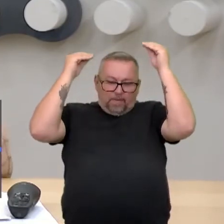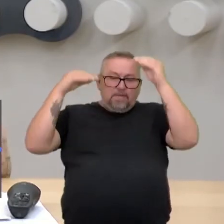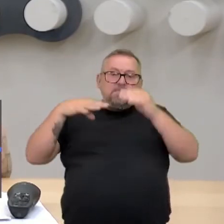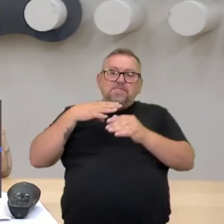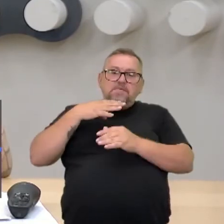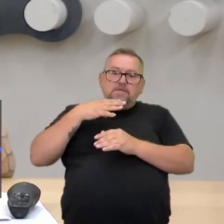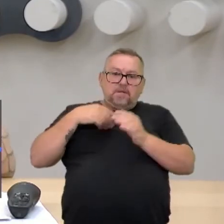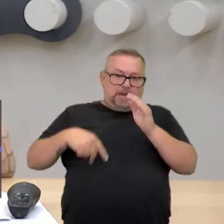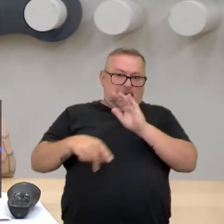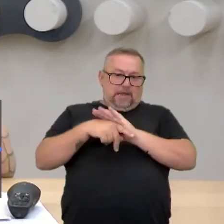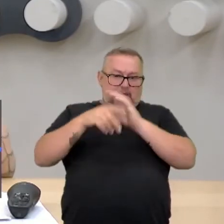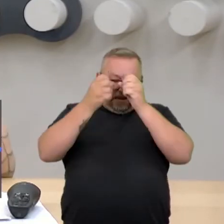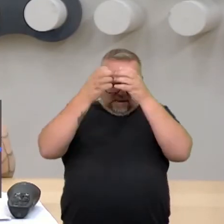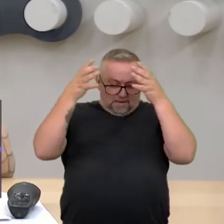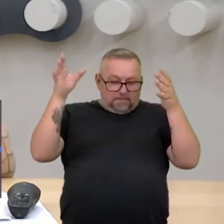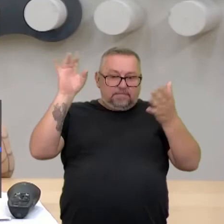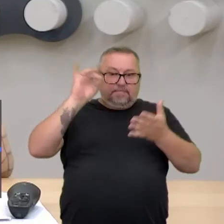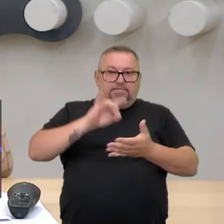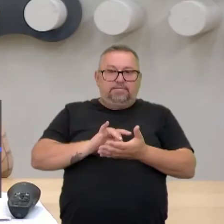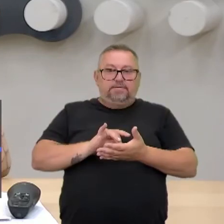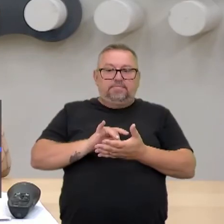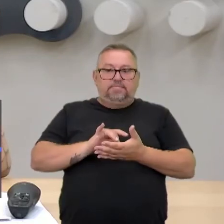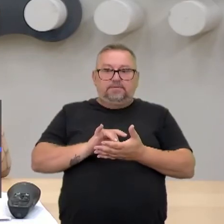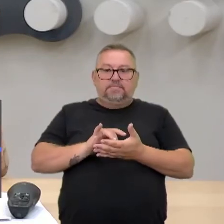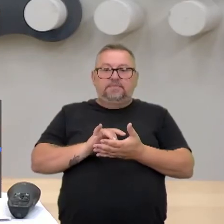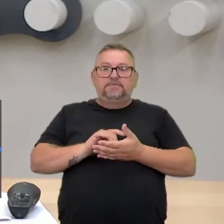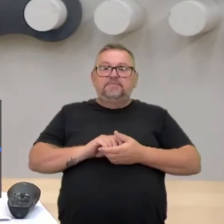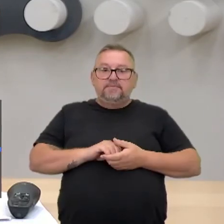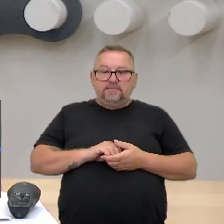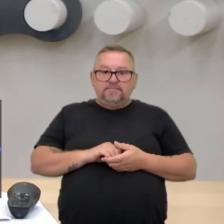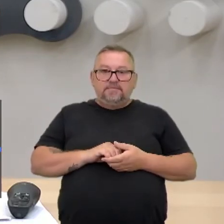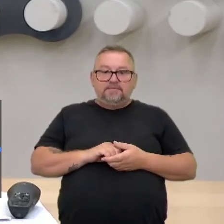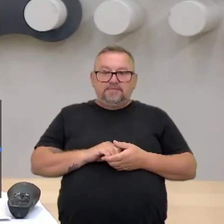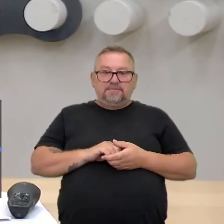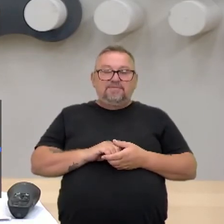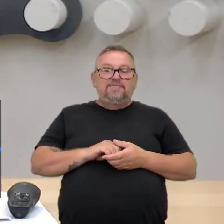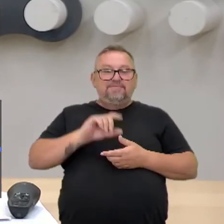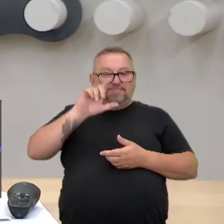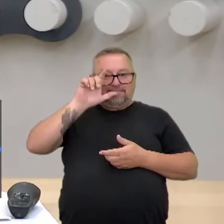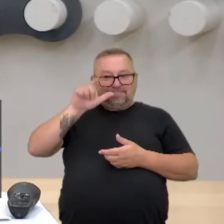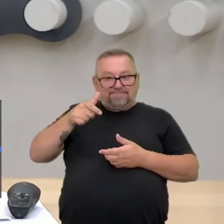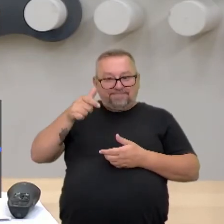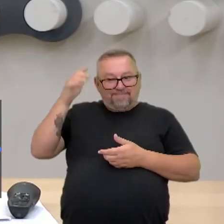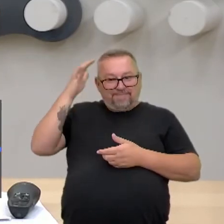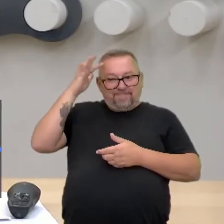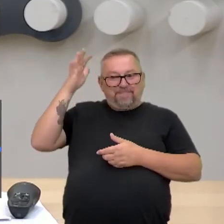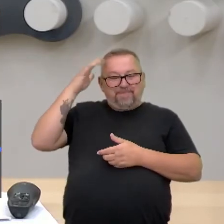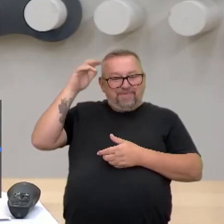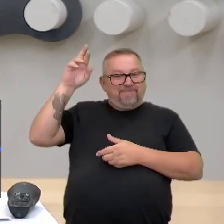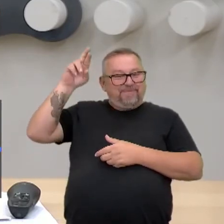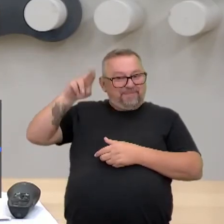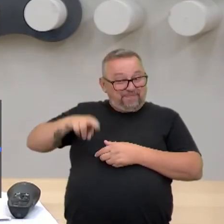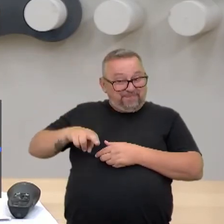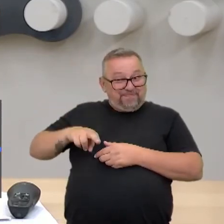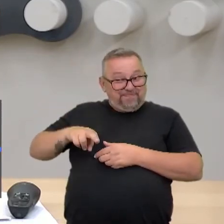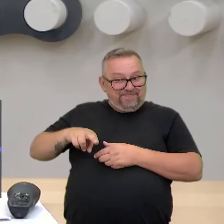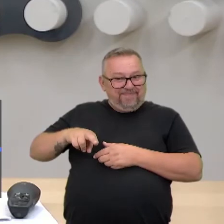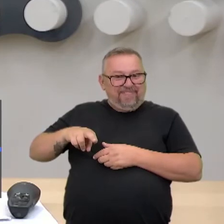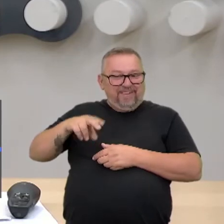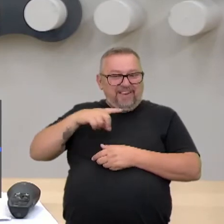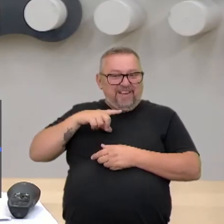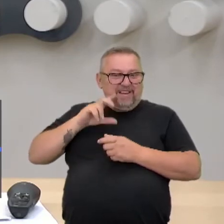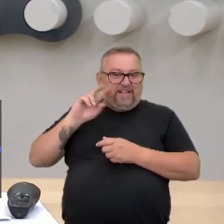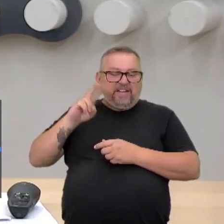conhecer vão ser ideias Claras e distintas aí o de kart como um bom filósofo racionalista que foi digamos